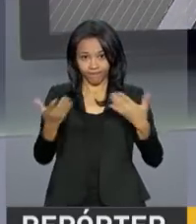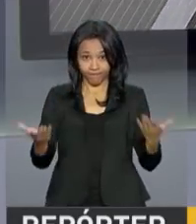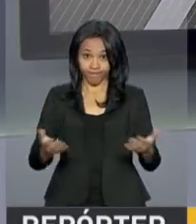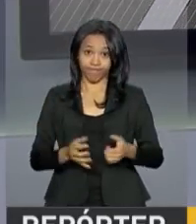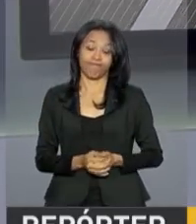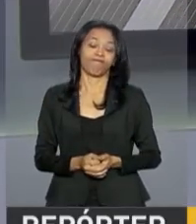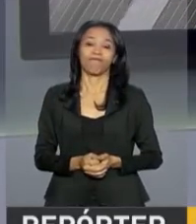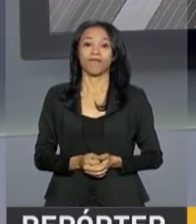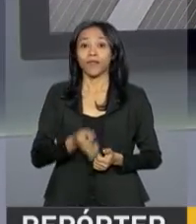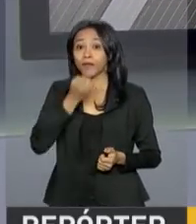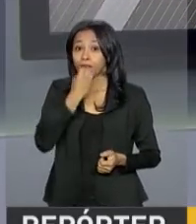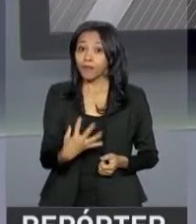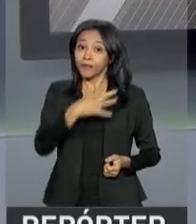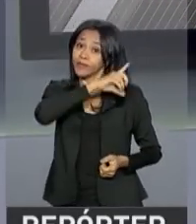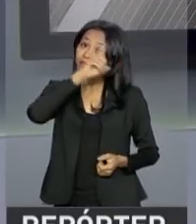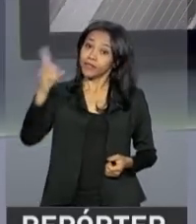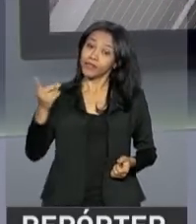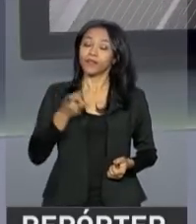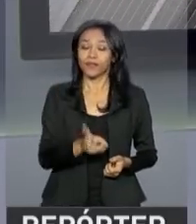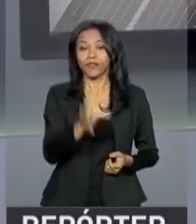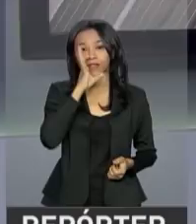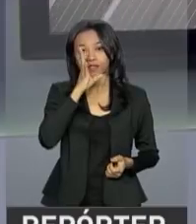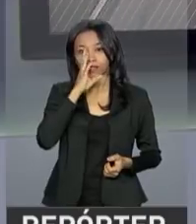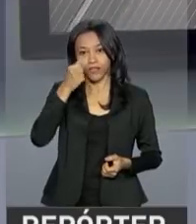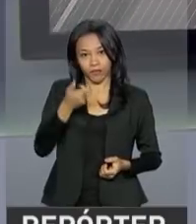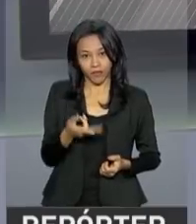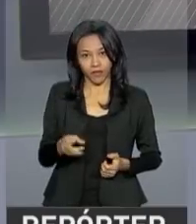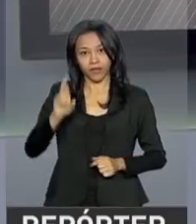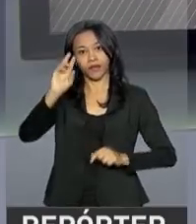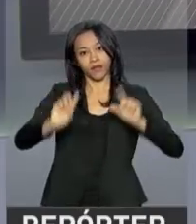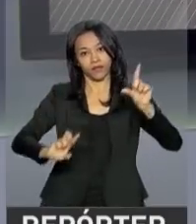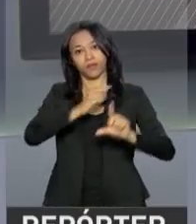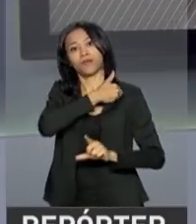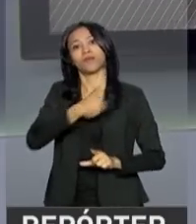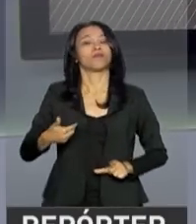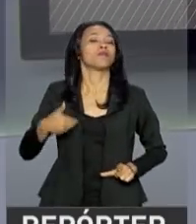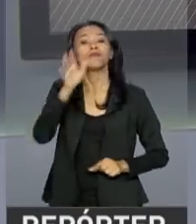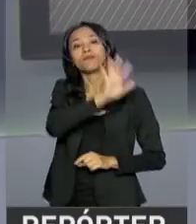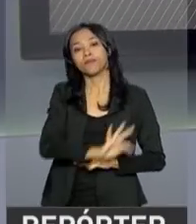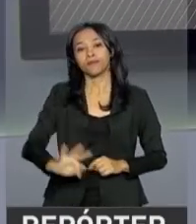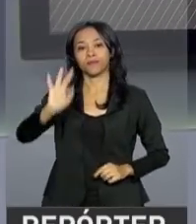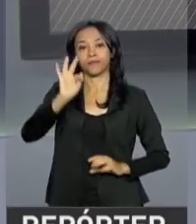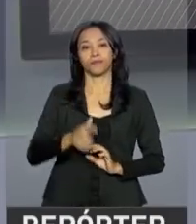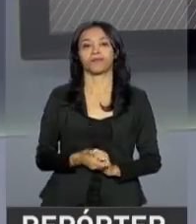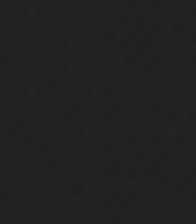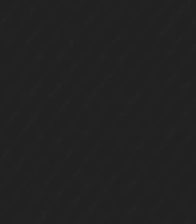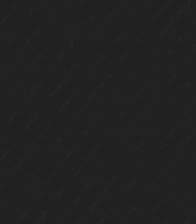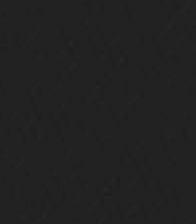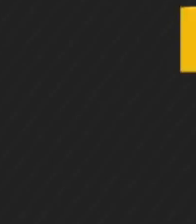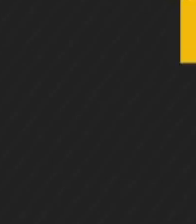internet bom dia pra você continue com a gente aqui na nbr a tv do governo federal